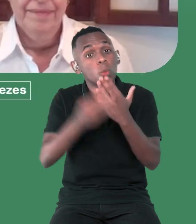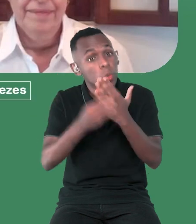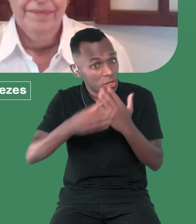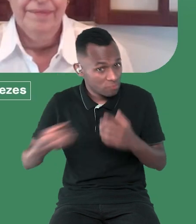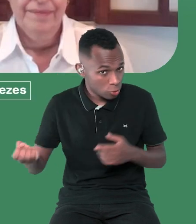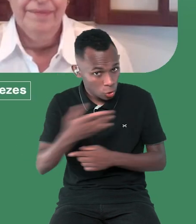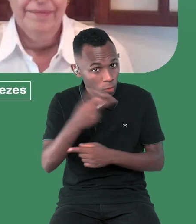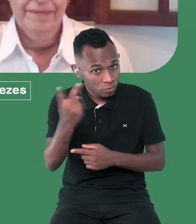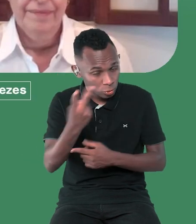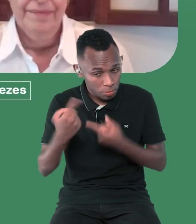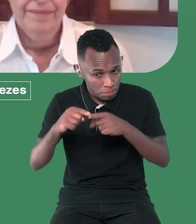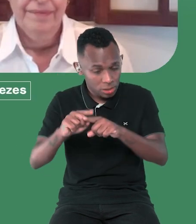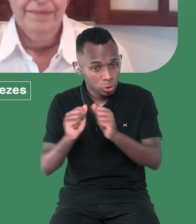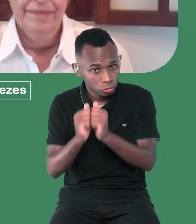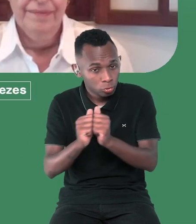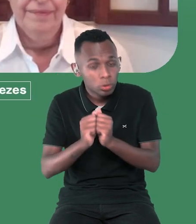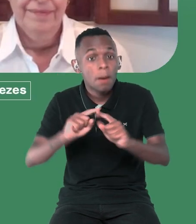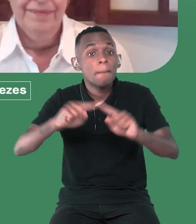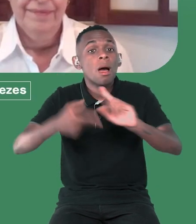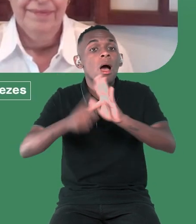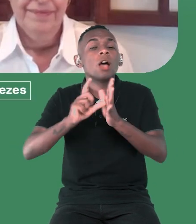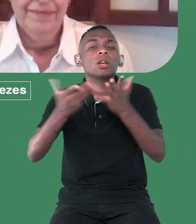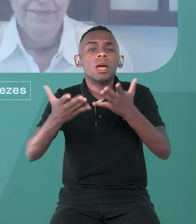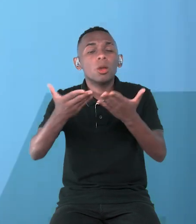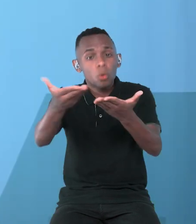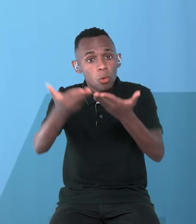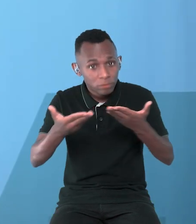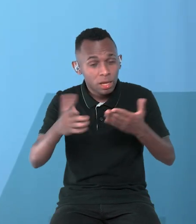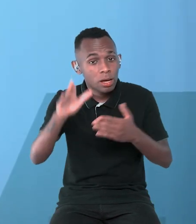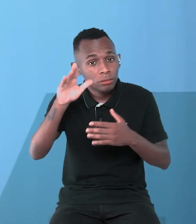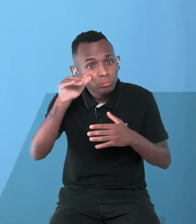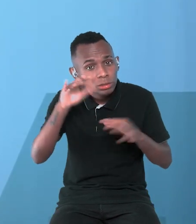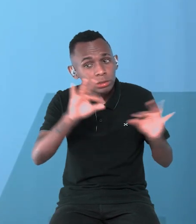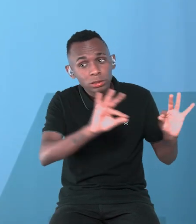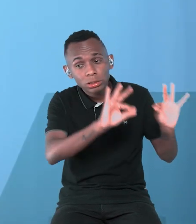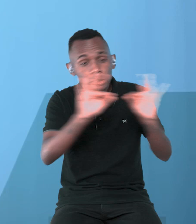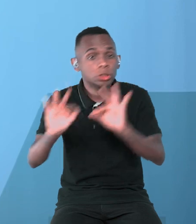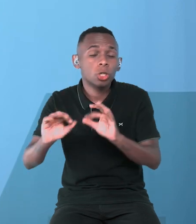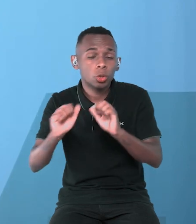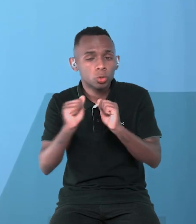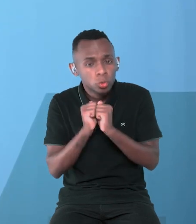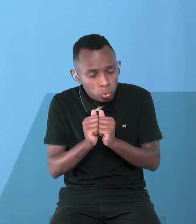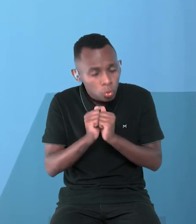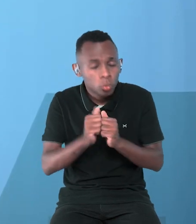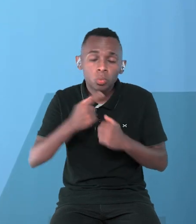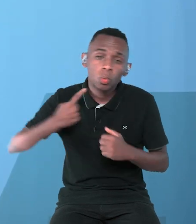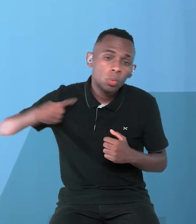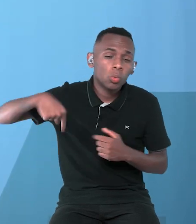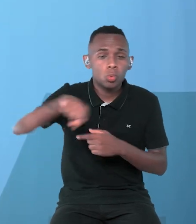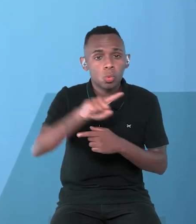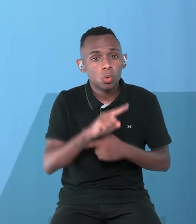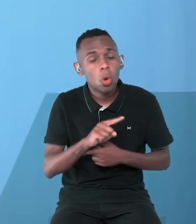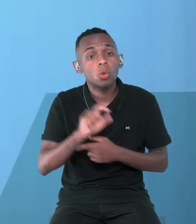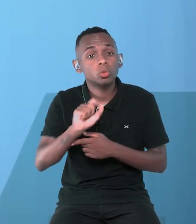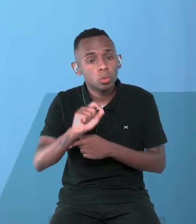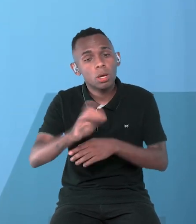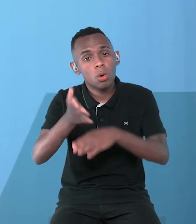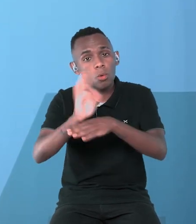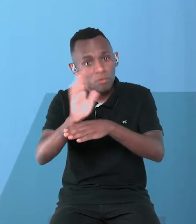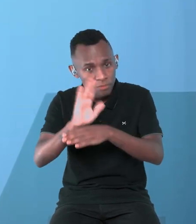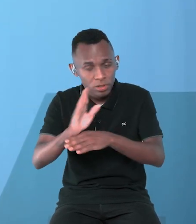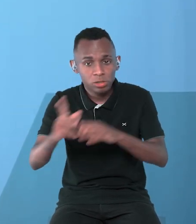das duas juntas. Mas antes, eu quero convidar vocês para assistir comigo aqui, com quem está nos vendo, um